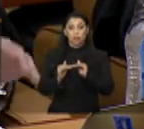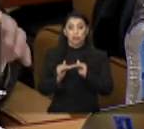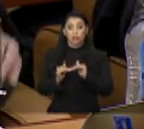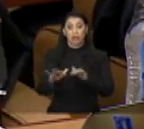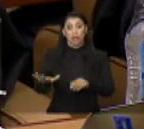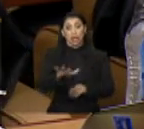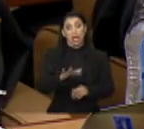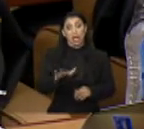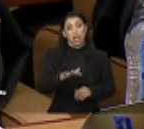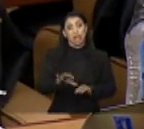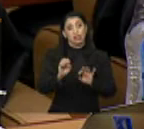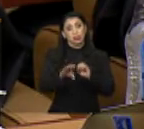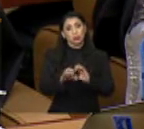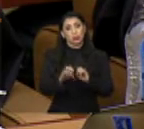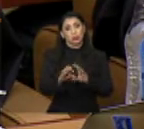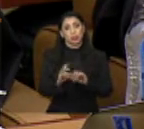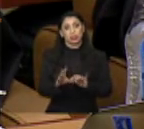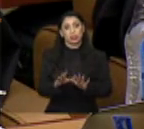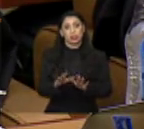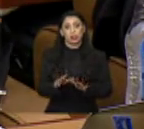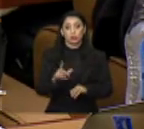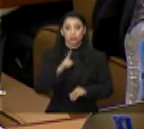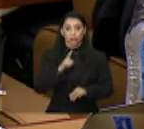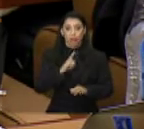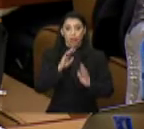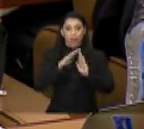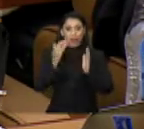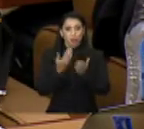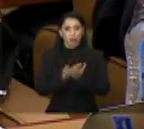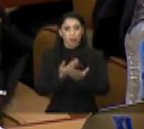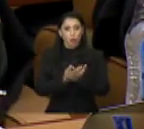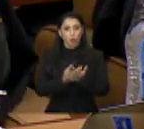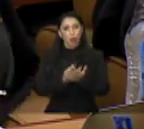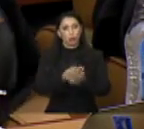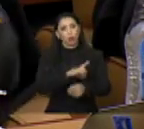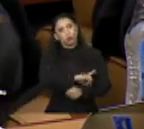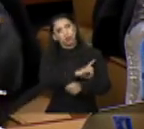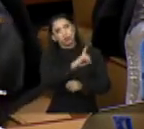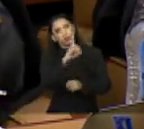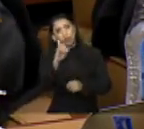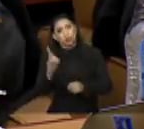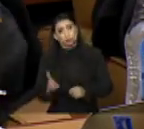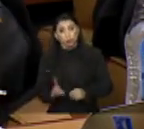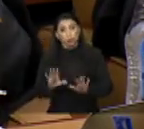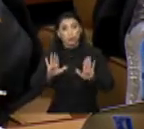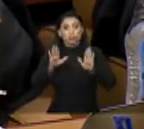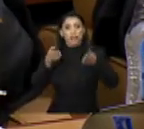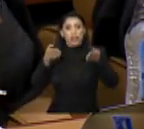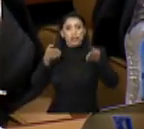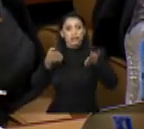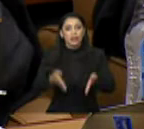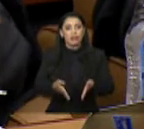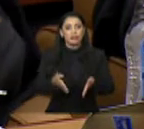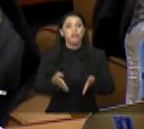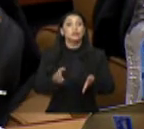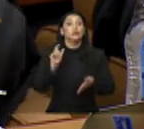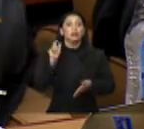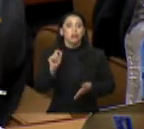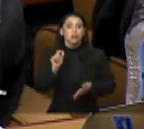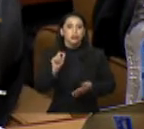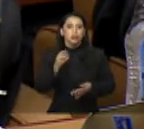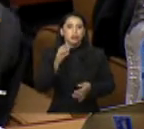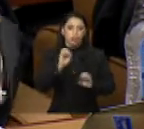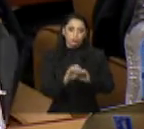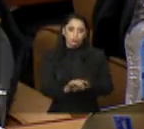além da escola em tempo integral é precisamente a ênfase na educação infantil que